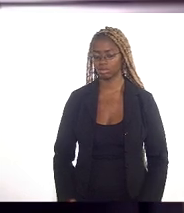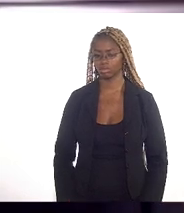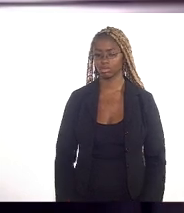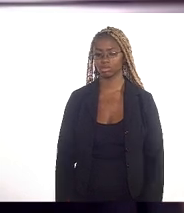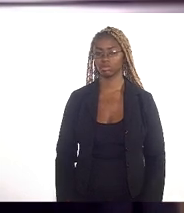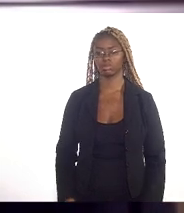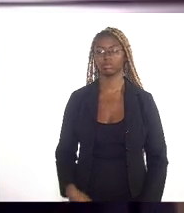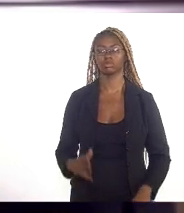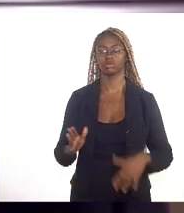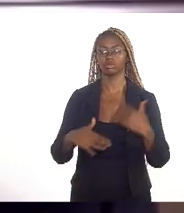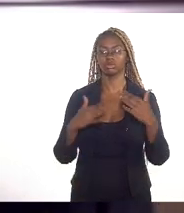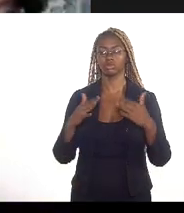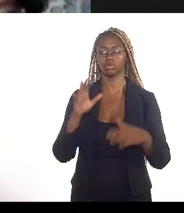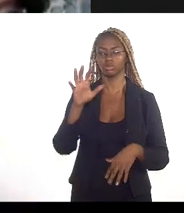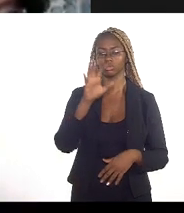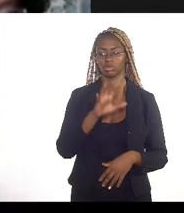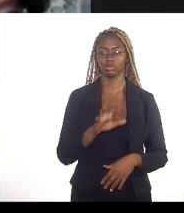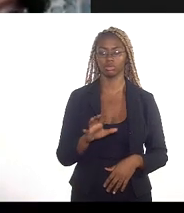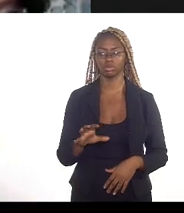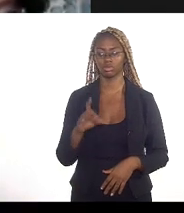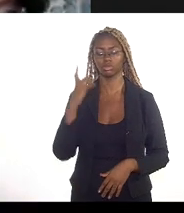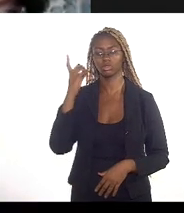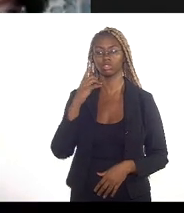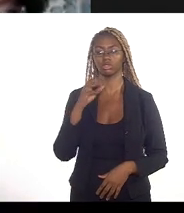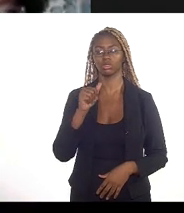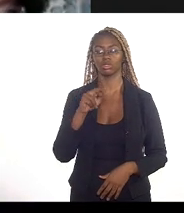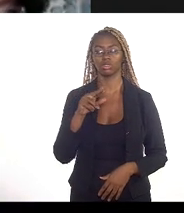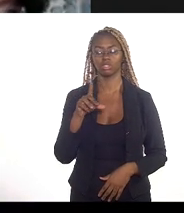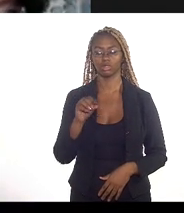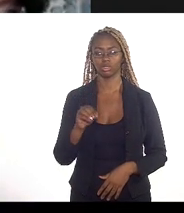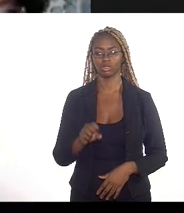Regional, o deputado Carlos Macedo.